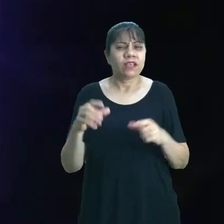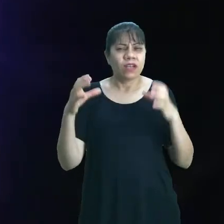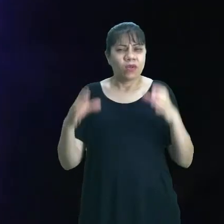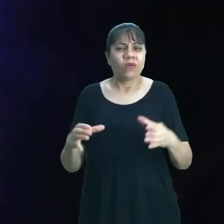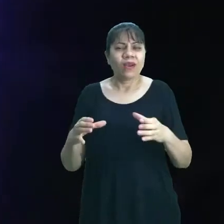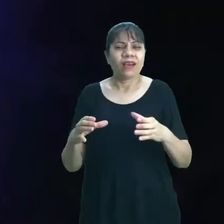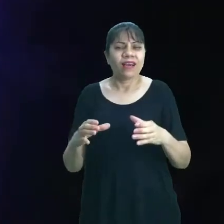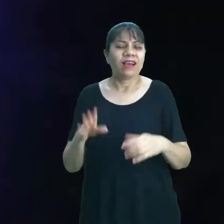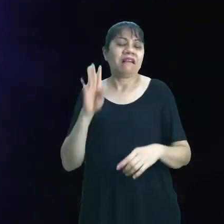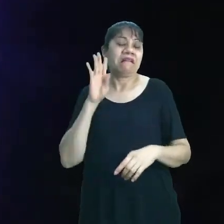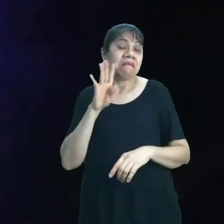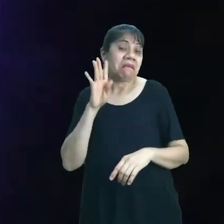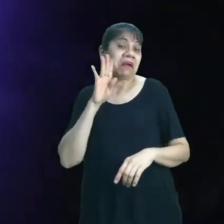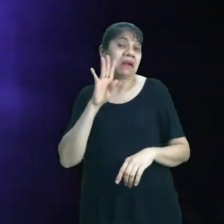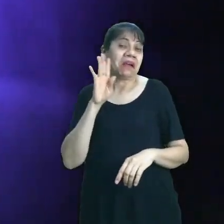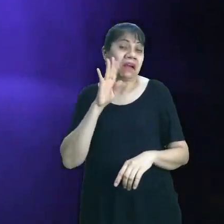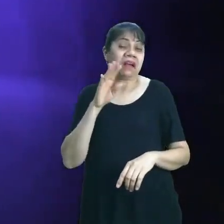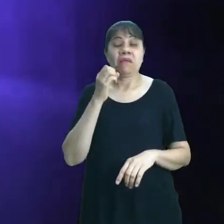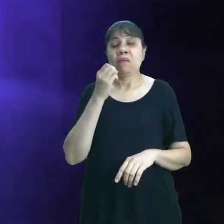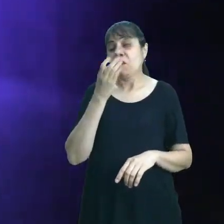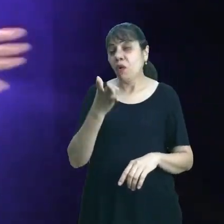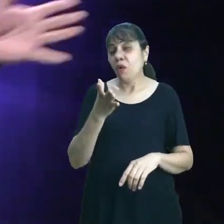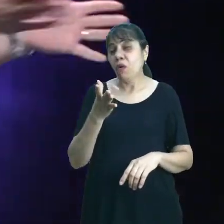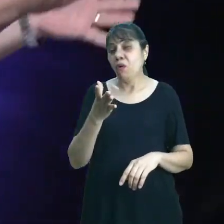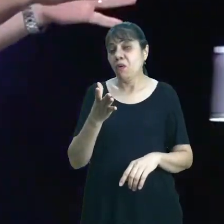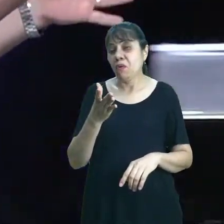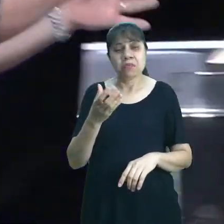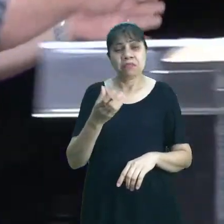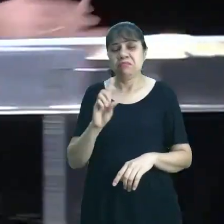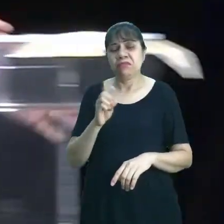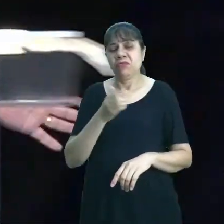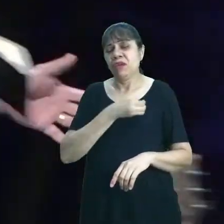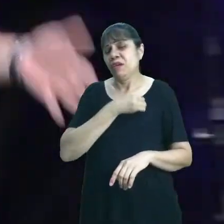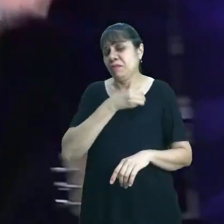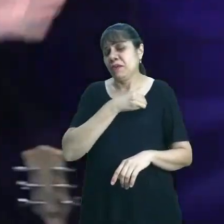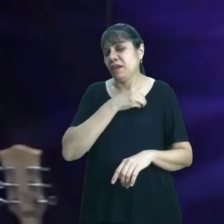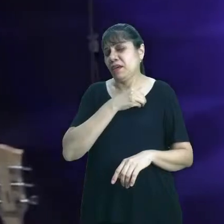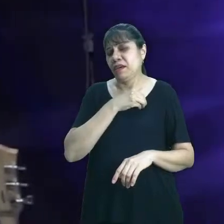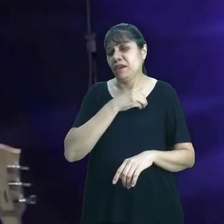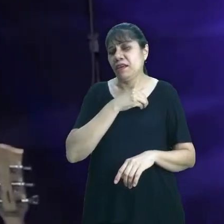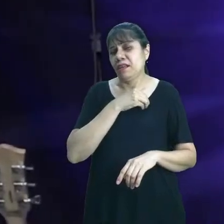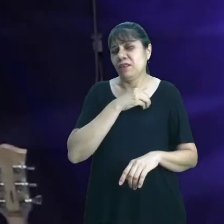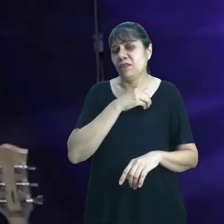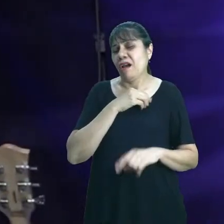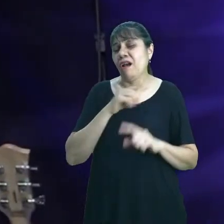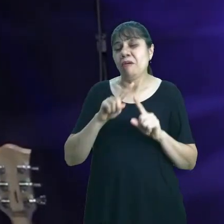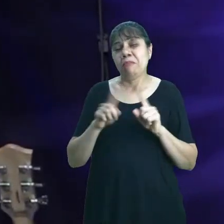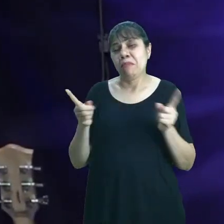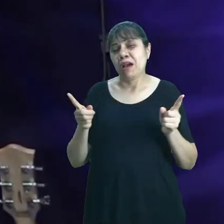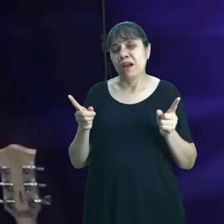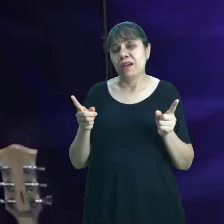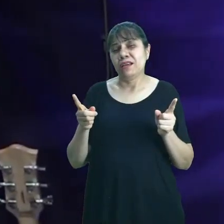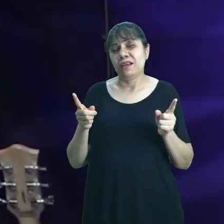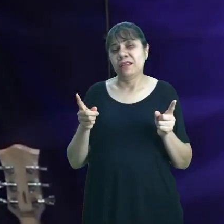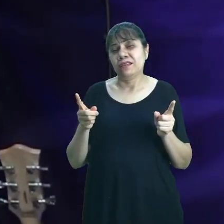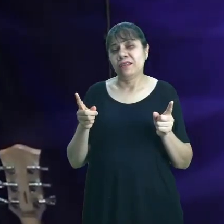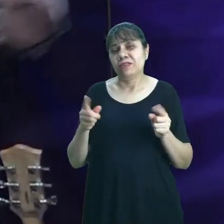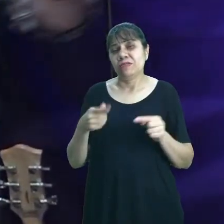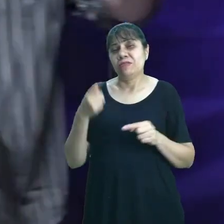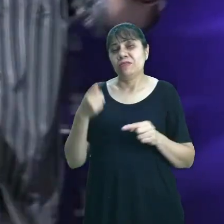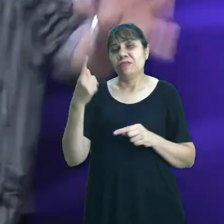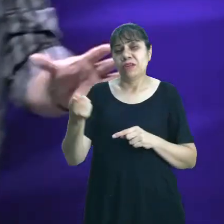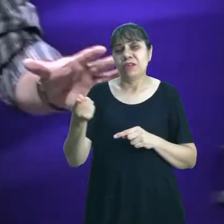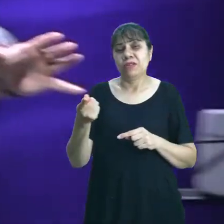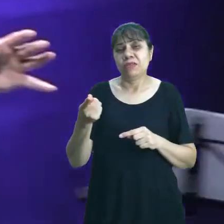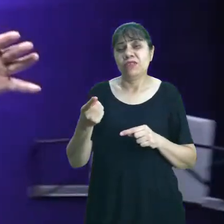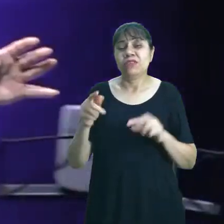legal, que não necessariamente é pecado, mas que eu já não gosto tanto, e vice-versa. Talvez